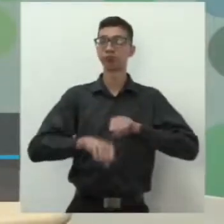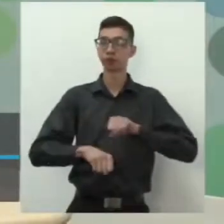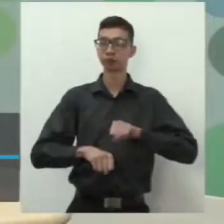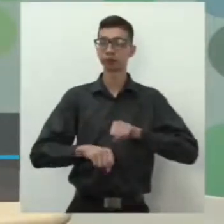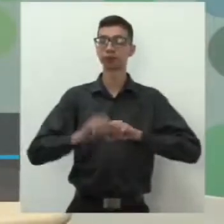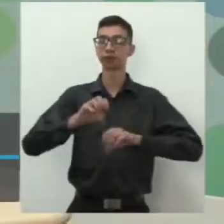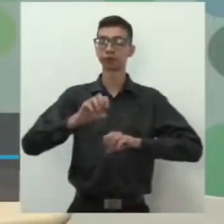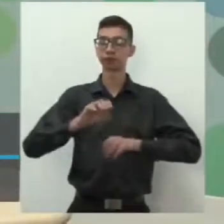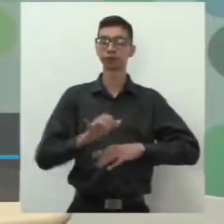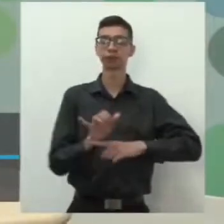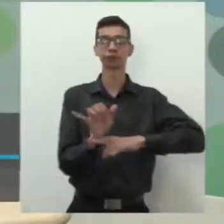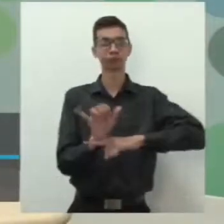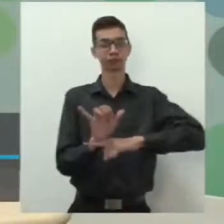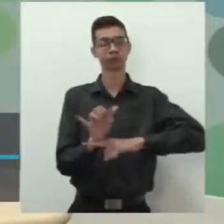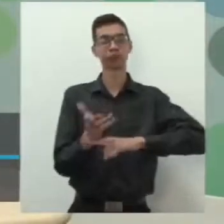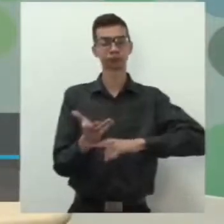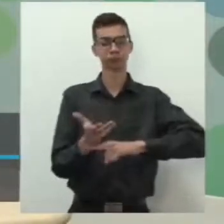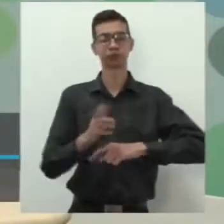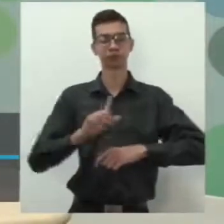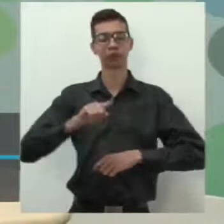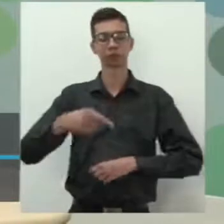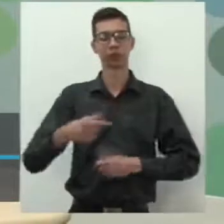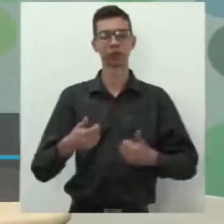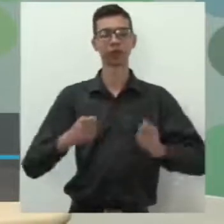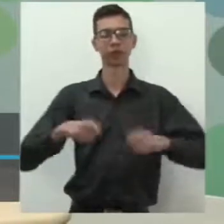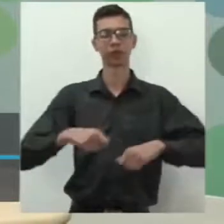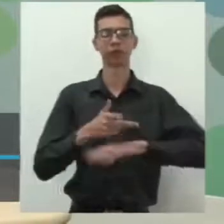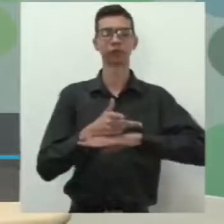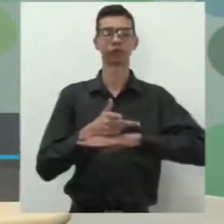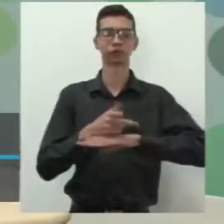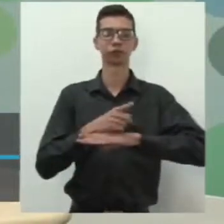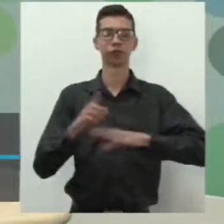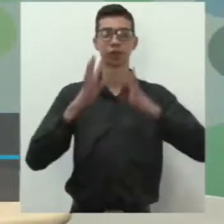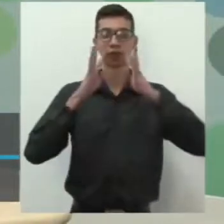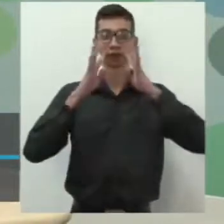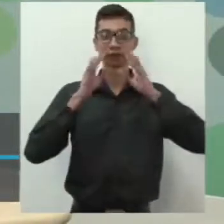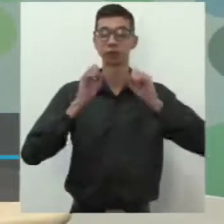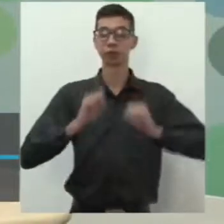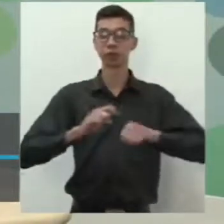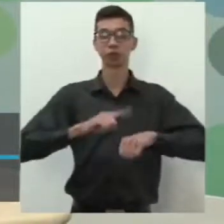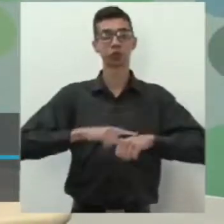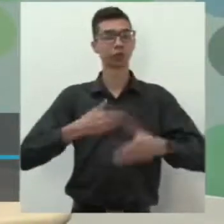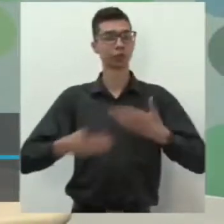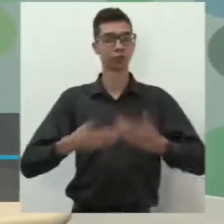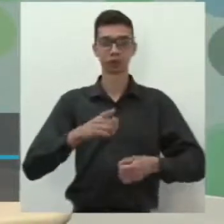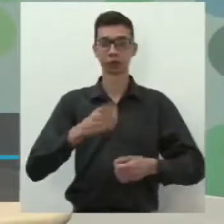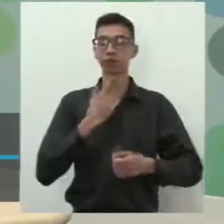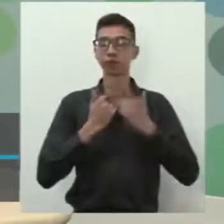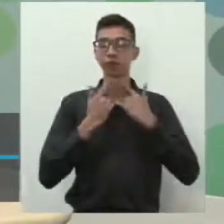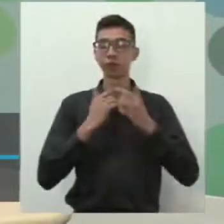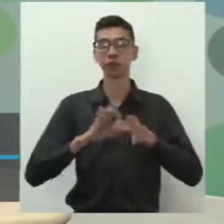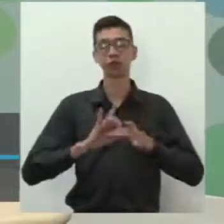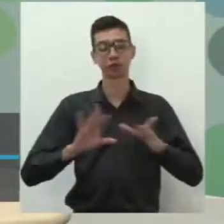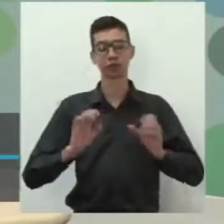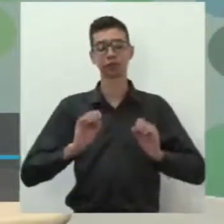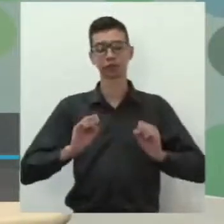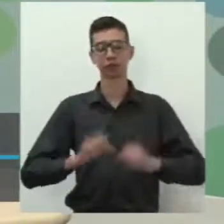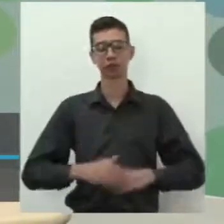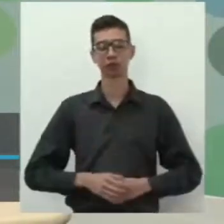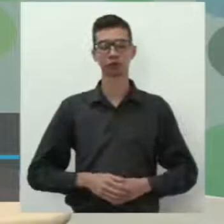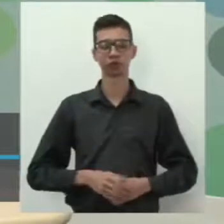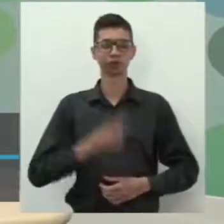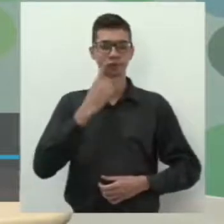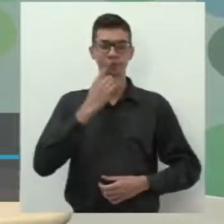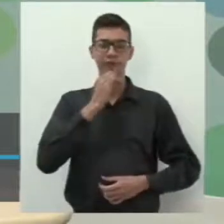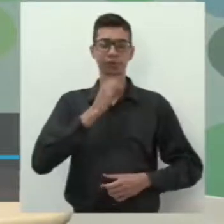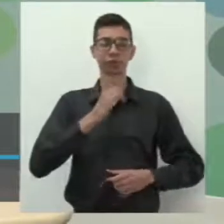gravada e vai ser disponibilizada no YouTube lá para vocês assistirem quando vocês quiserem, puderem e darem pause, enfim, vai